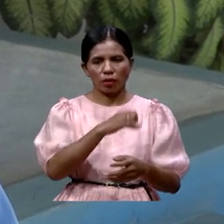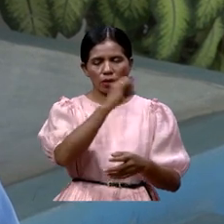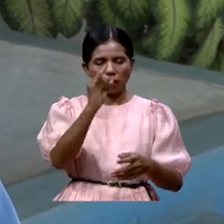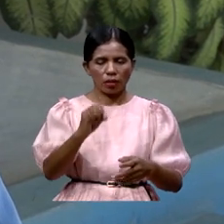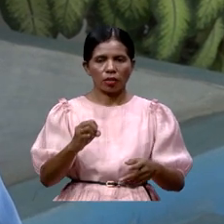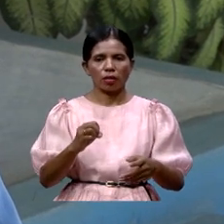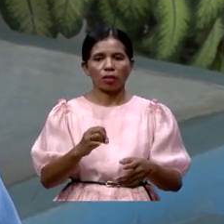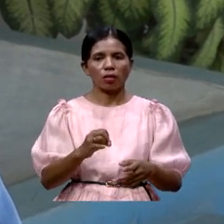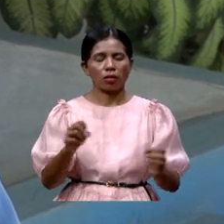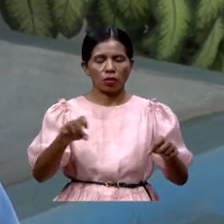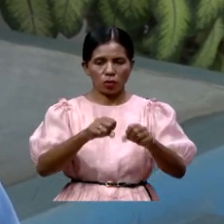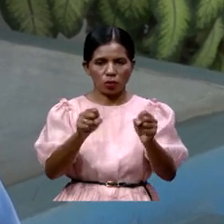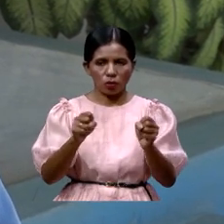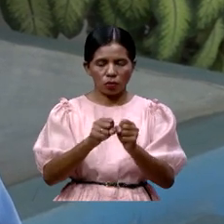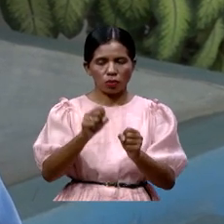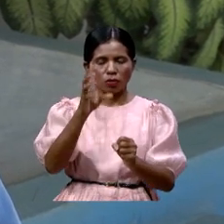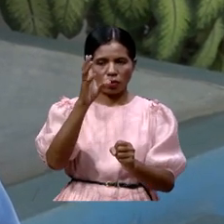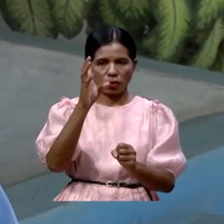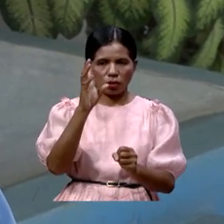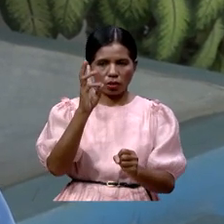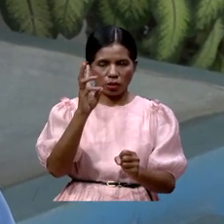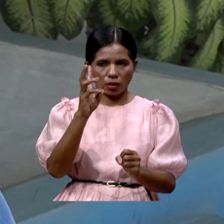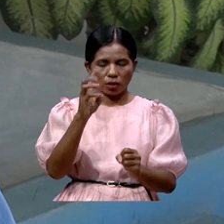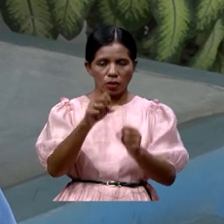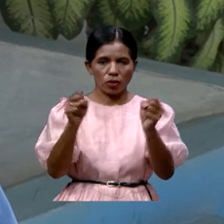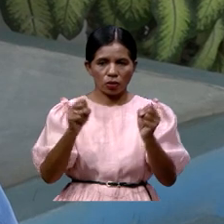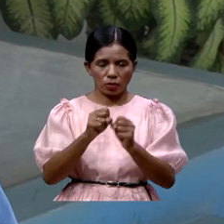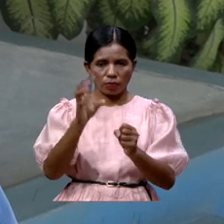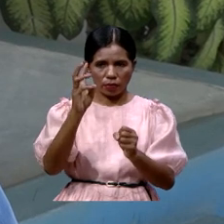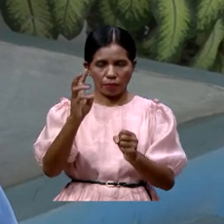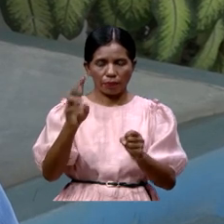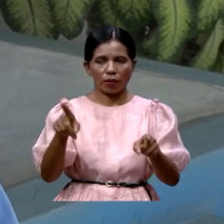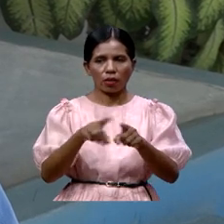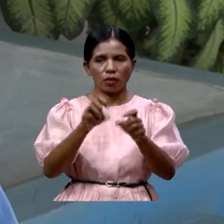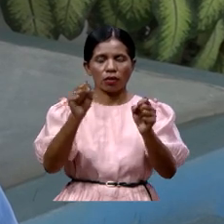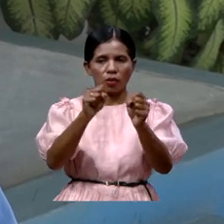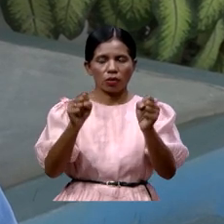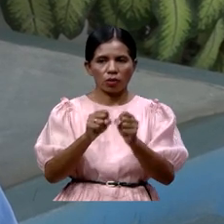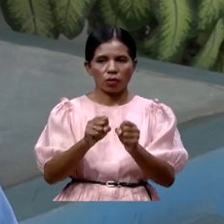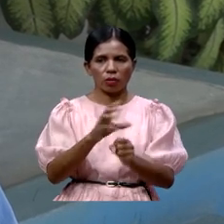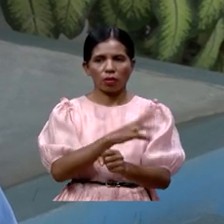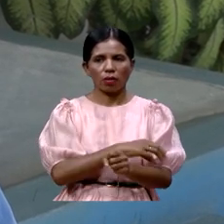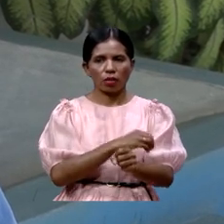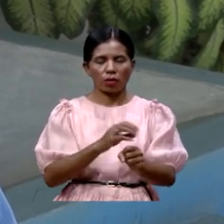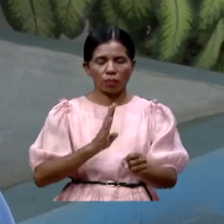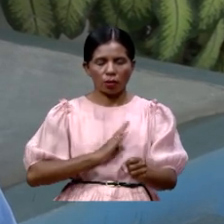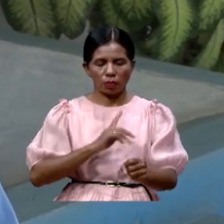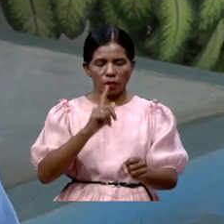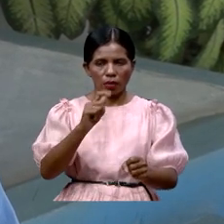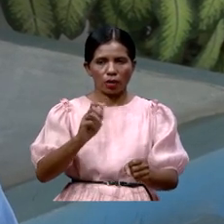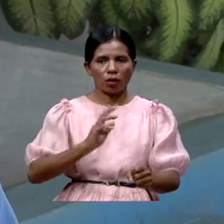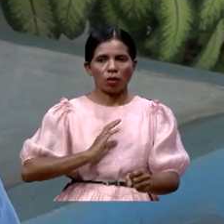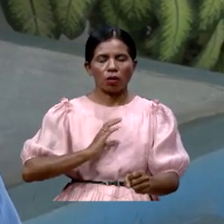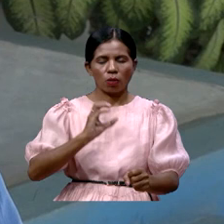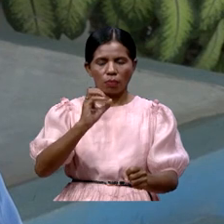suku nen, anesan suku nene ita futi husi dongalesu barupite komoro mag ita